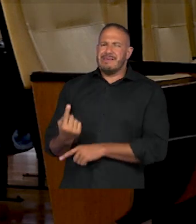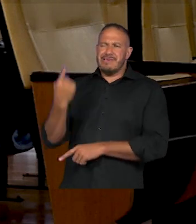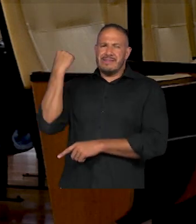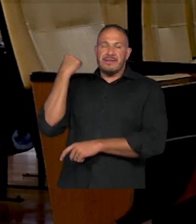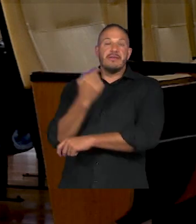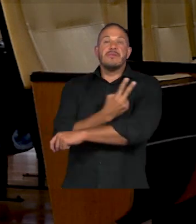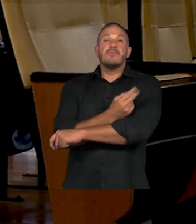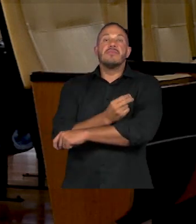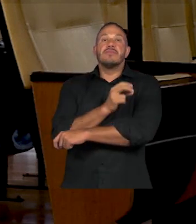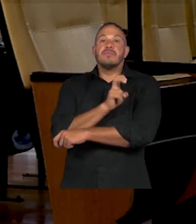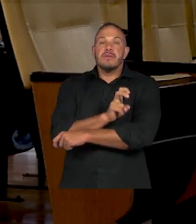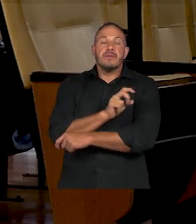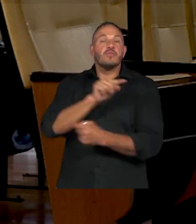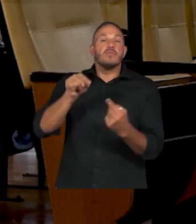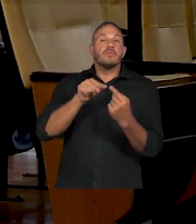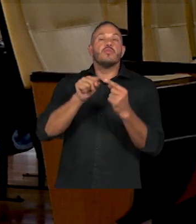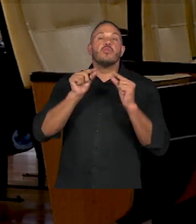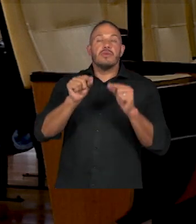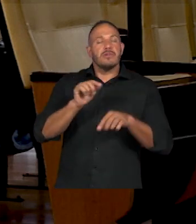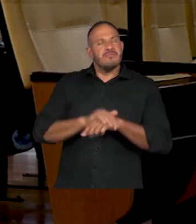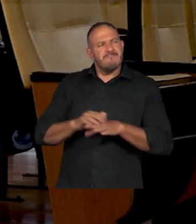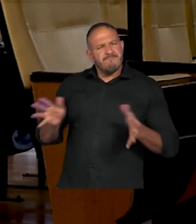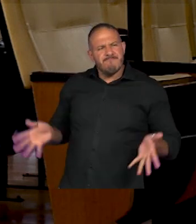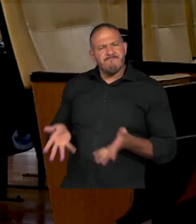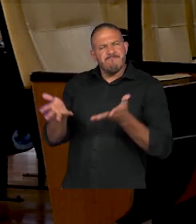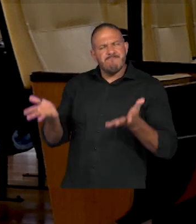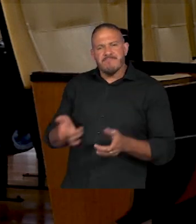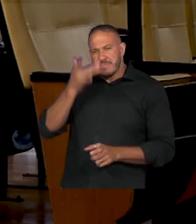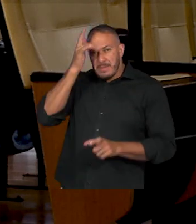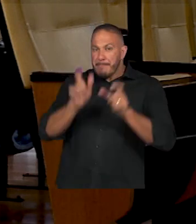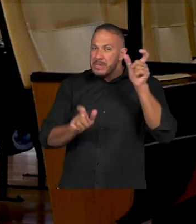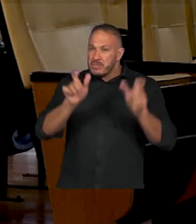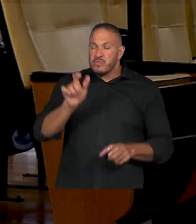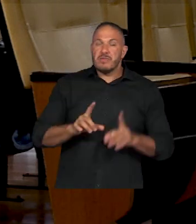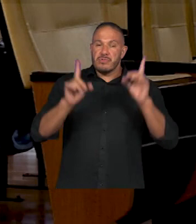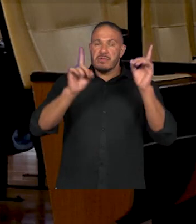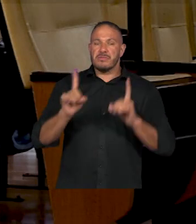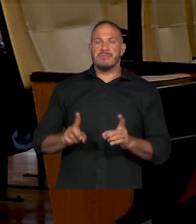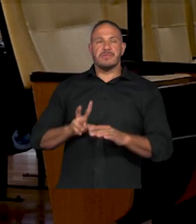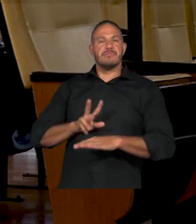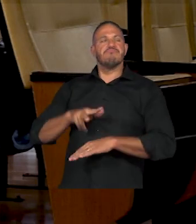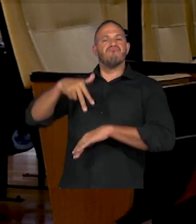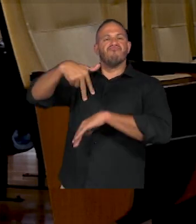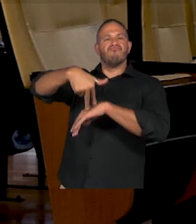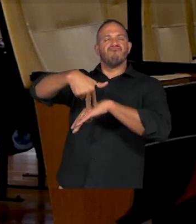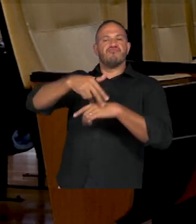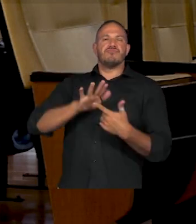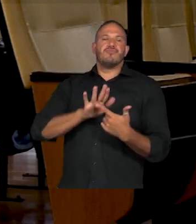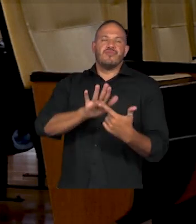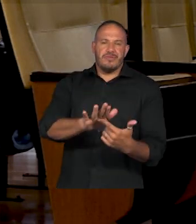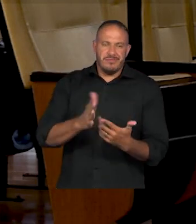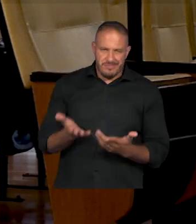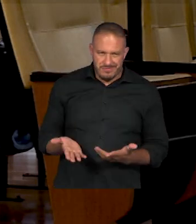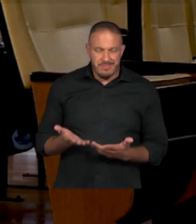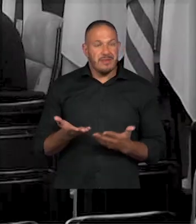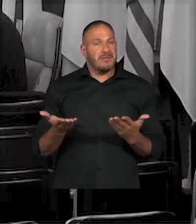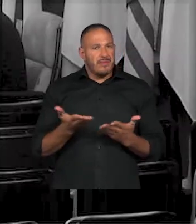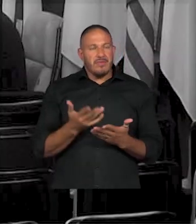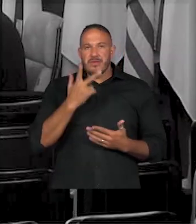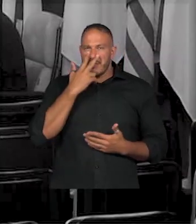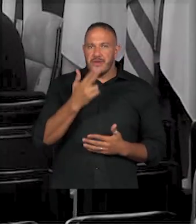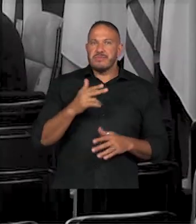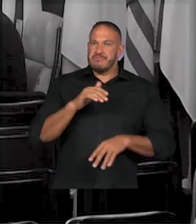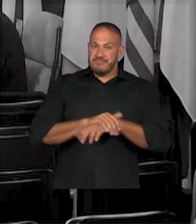com o intuito de promover o protagonismo da pessoa com deficiência. Então, eu acho que é uma